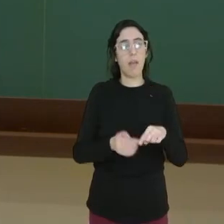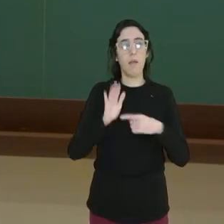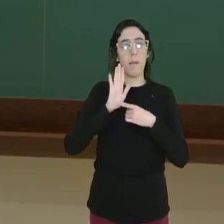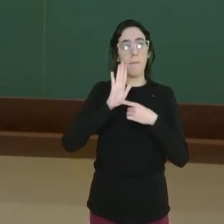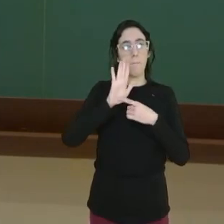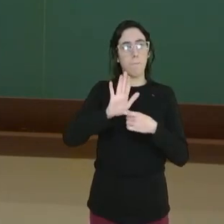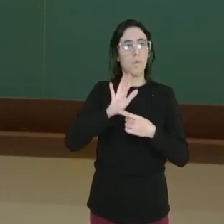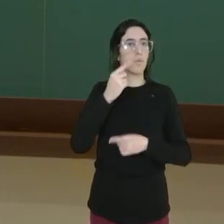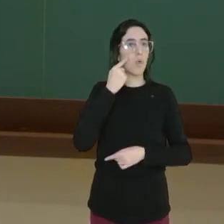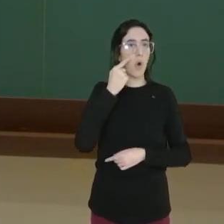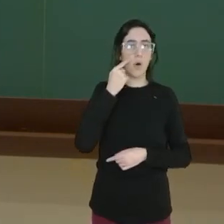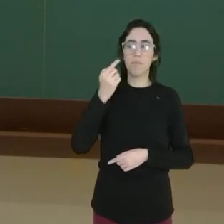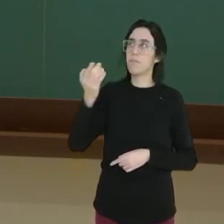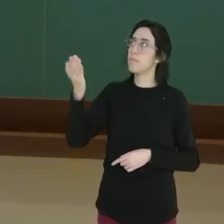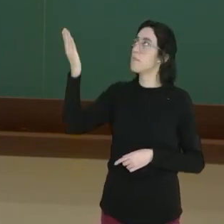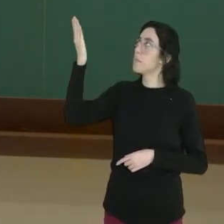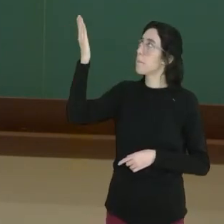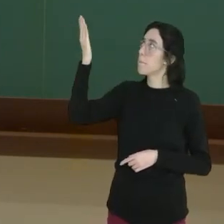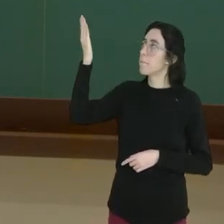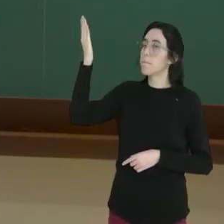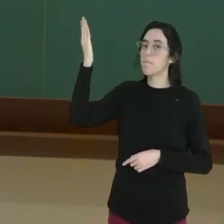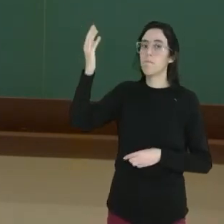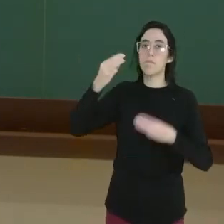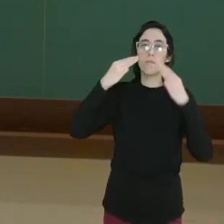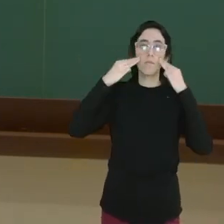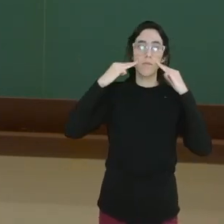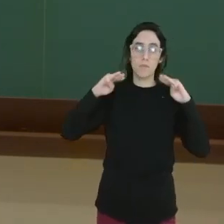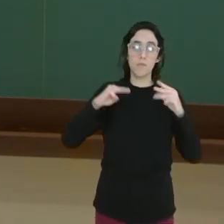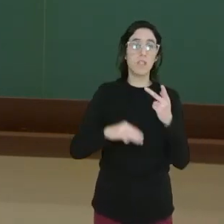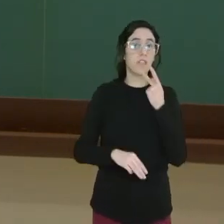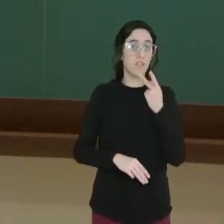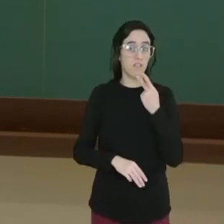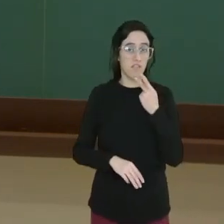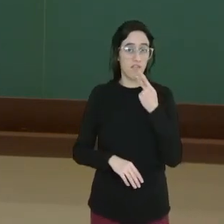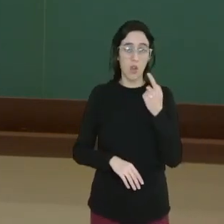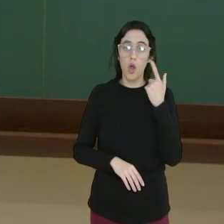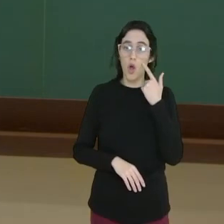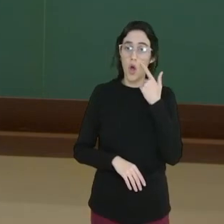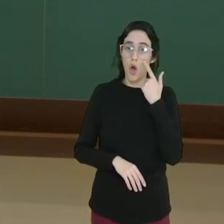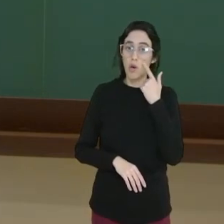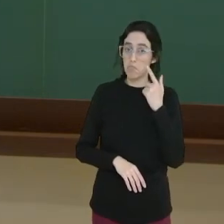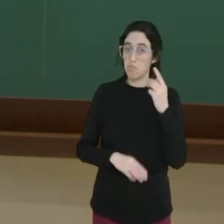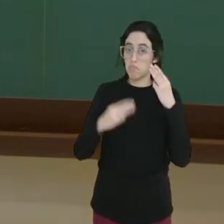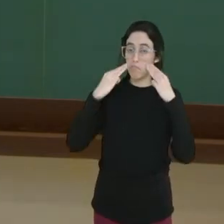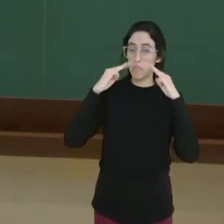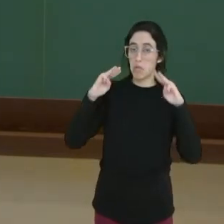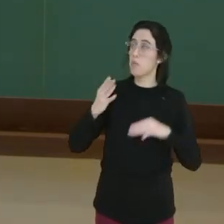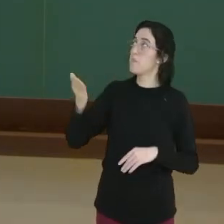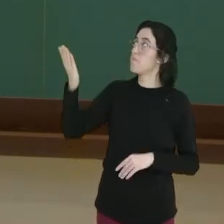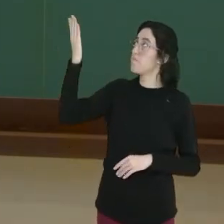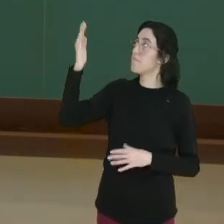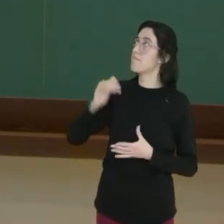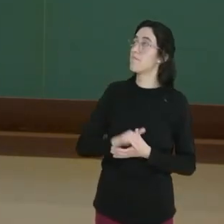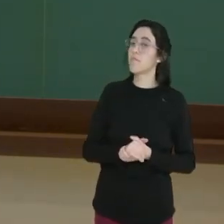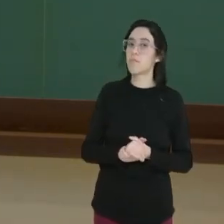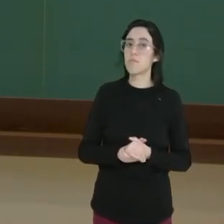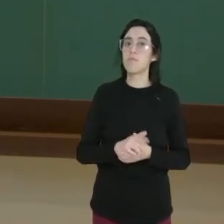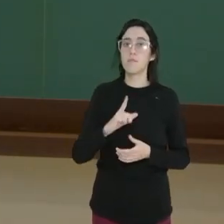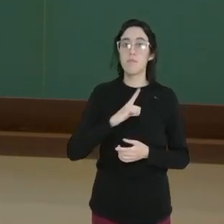aqui, vamos dar uma olhadinha, ó, nessa fala do Maquiavel. Vejam o que ele diz aqui, ó. Por isso, esse